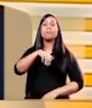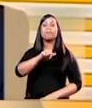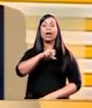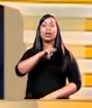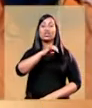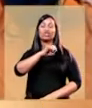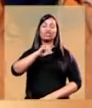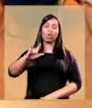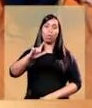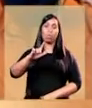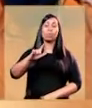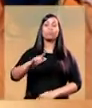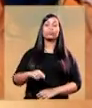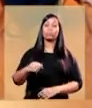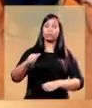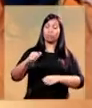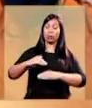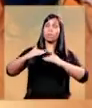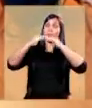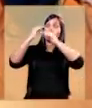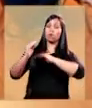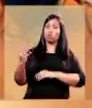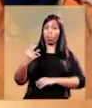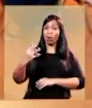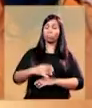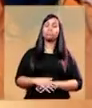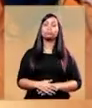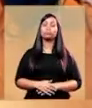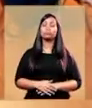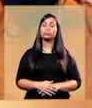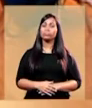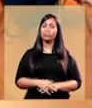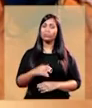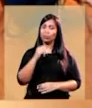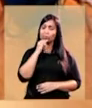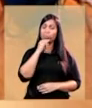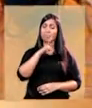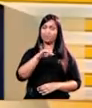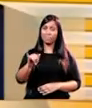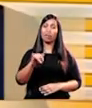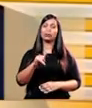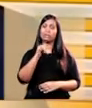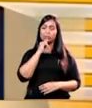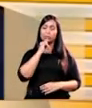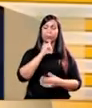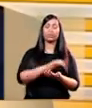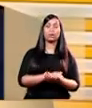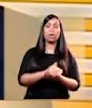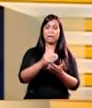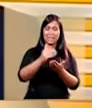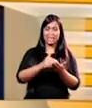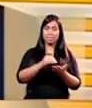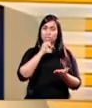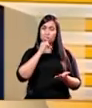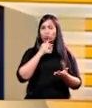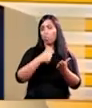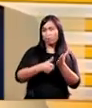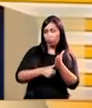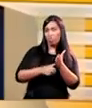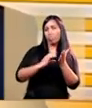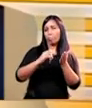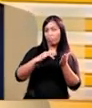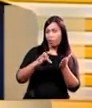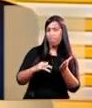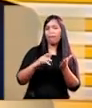Deodoro, 3036, quarto andar. Lá as pessoas vão pegar uma relação de documentos em que elas